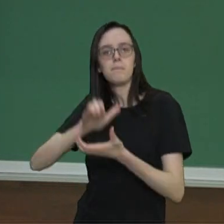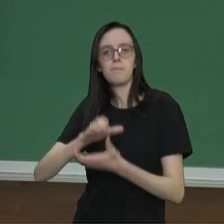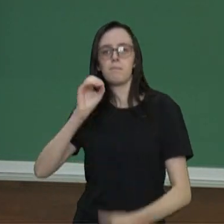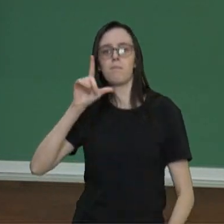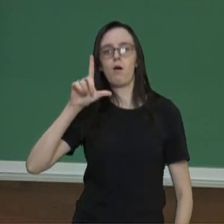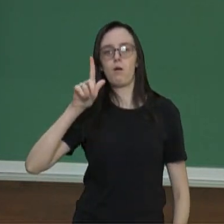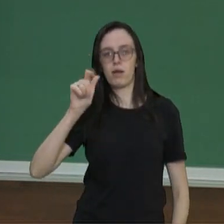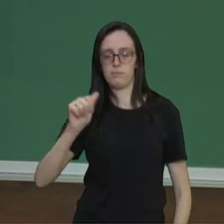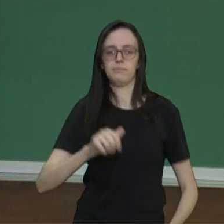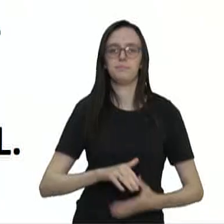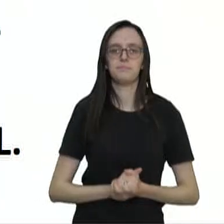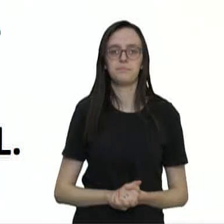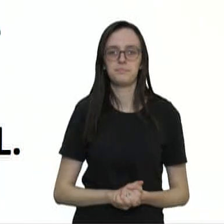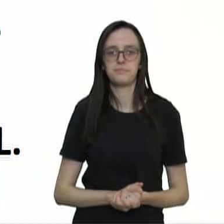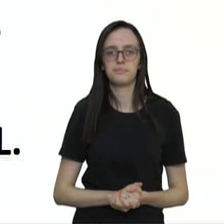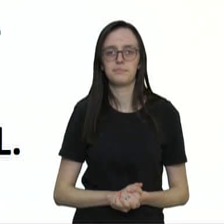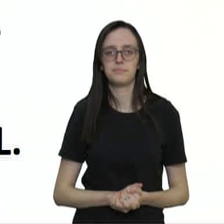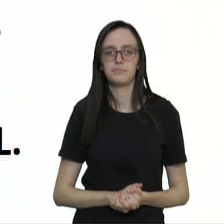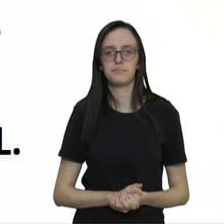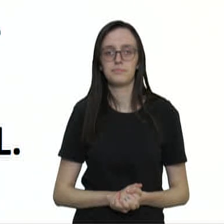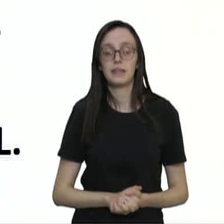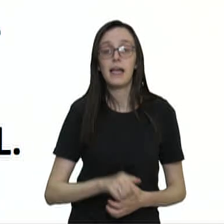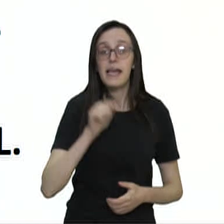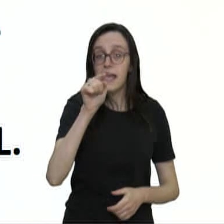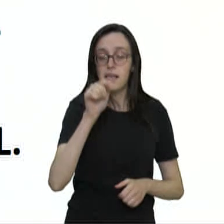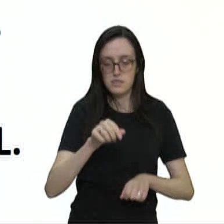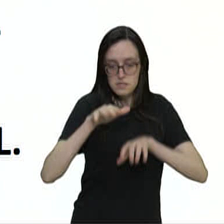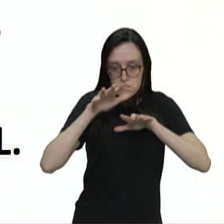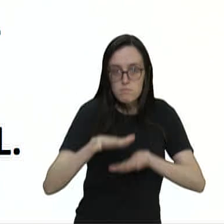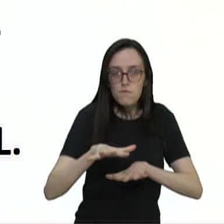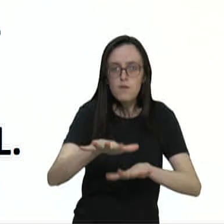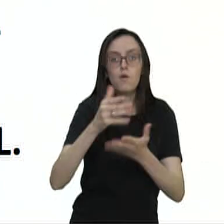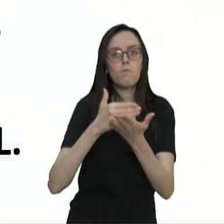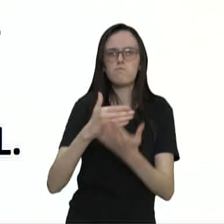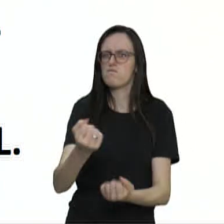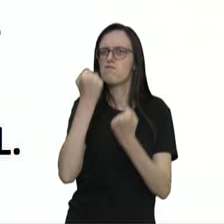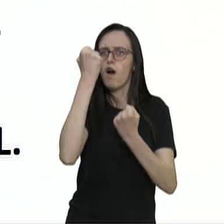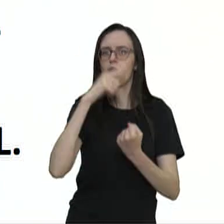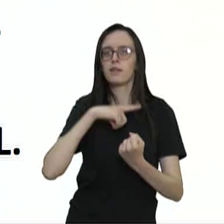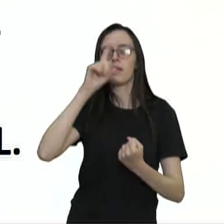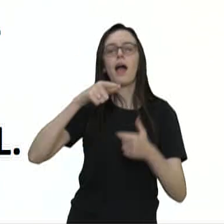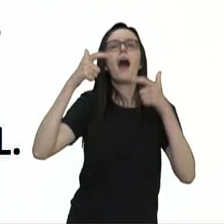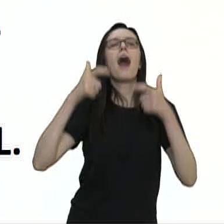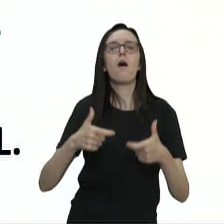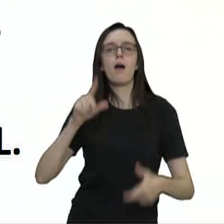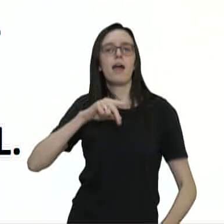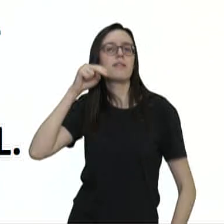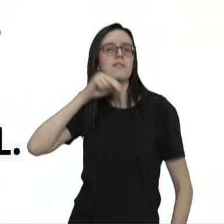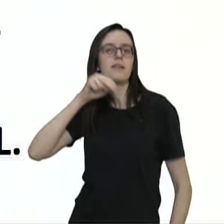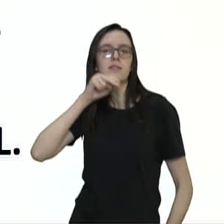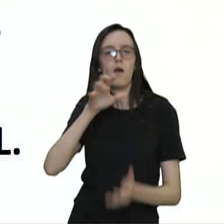Olga Benário. Esse movimento começou muito forte em Natal,